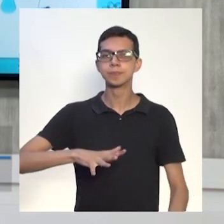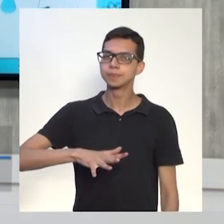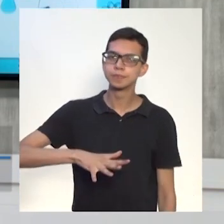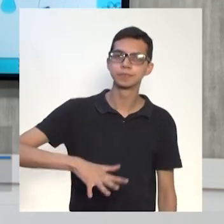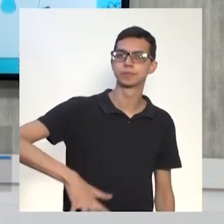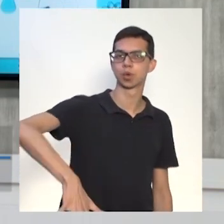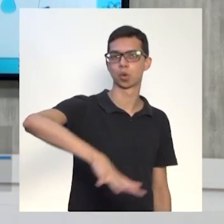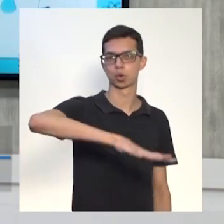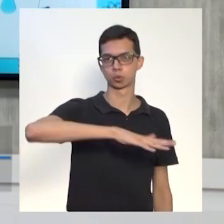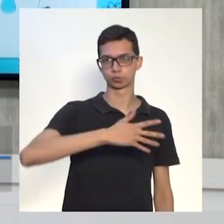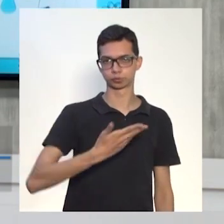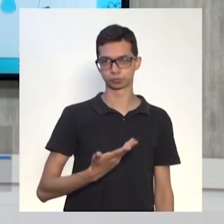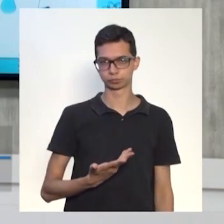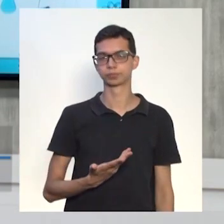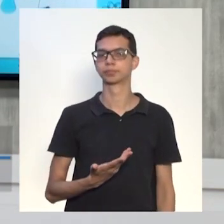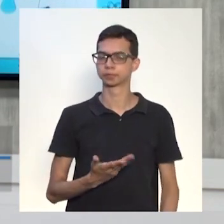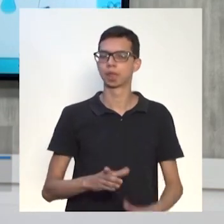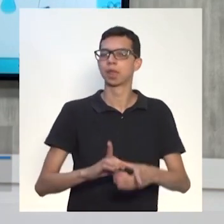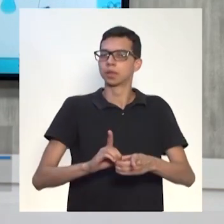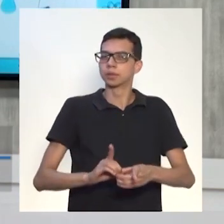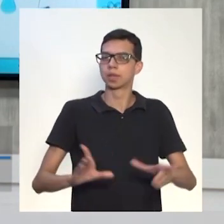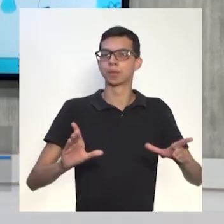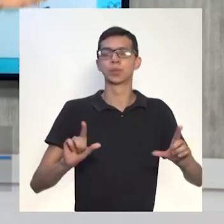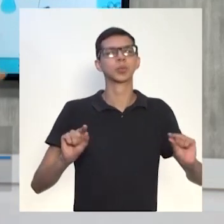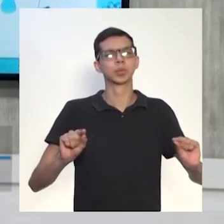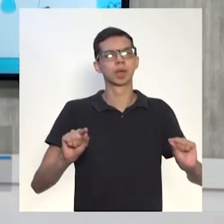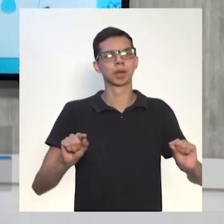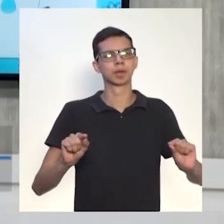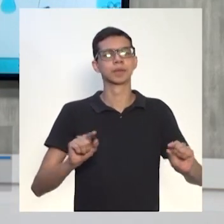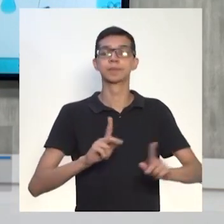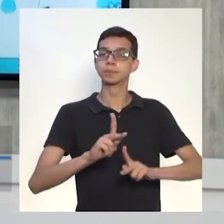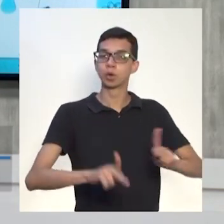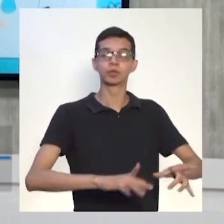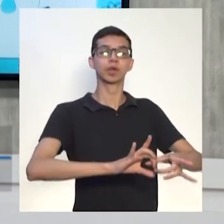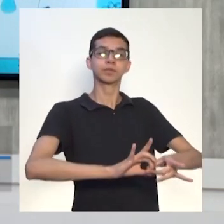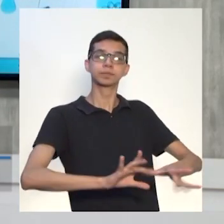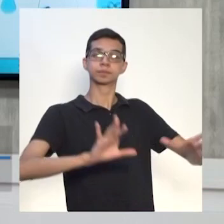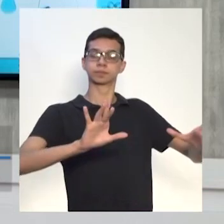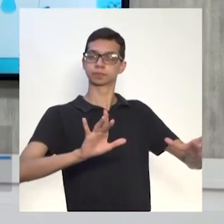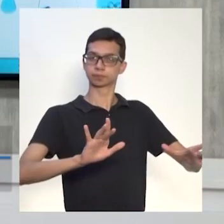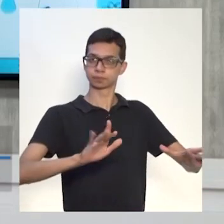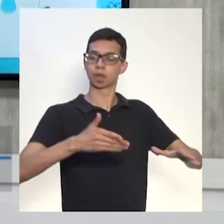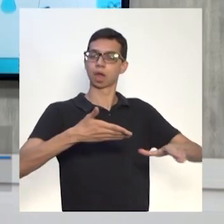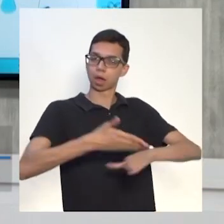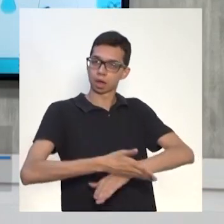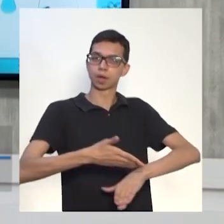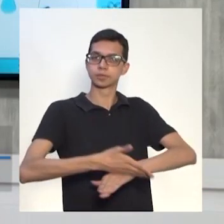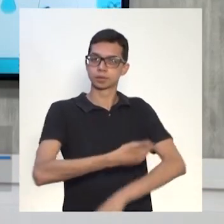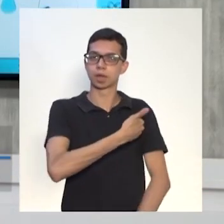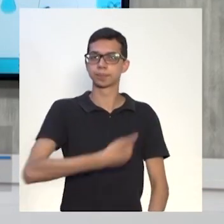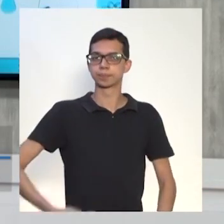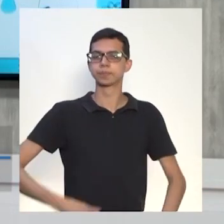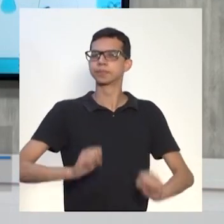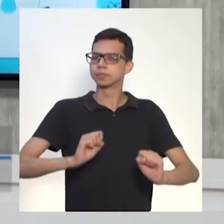Então, democratizar significa dar acesso ao povo, às pessoas em geral,